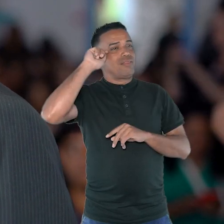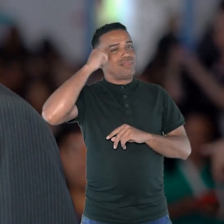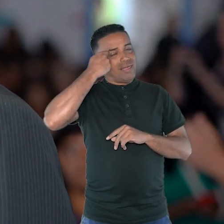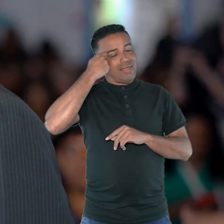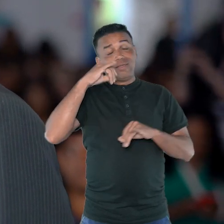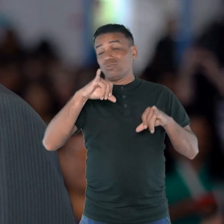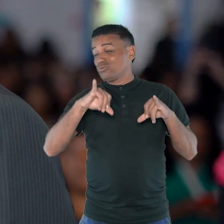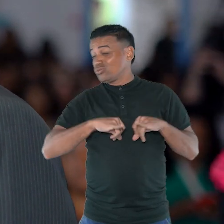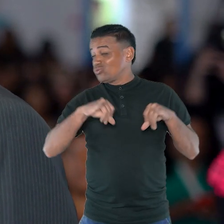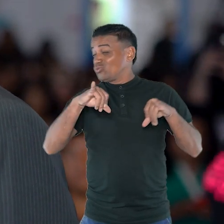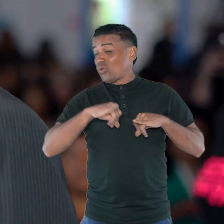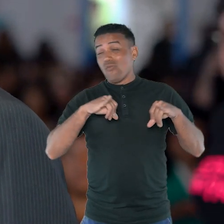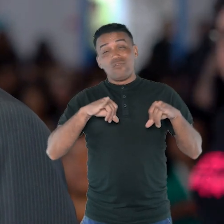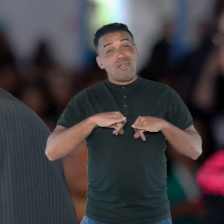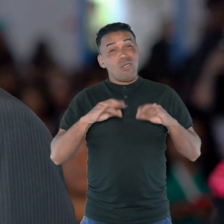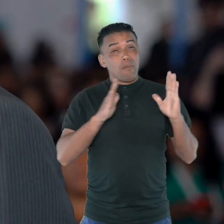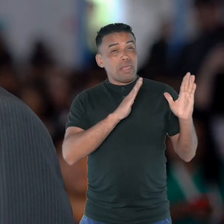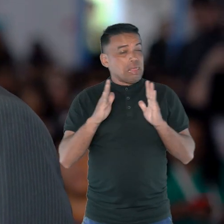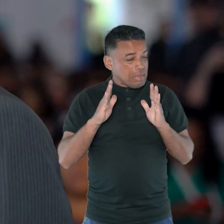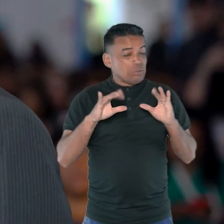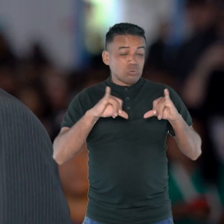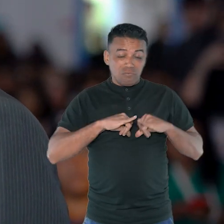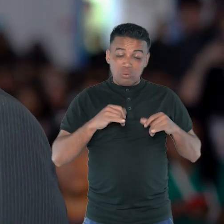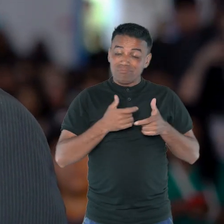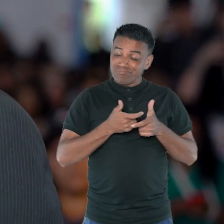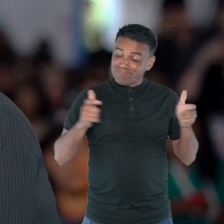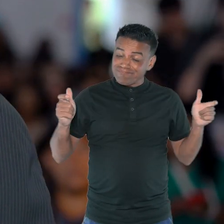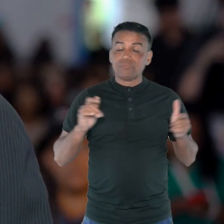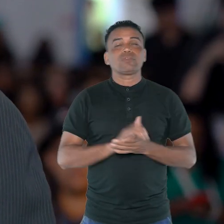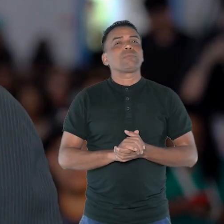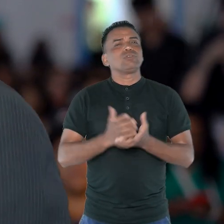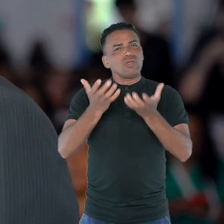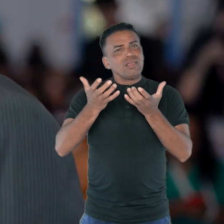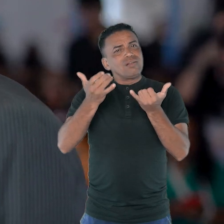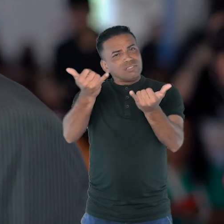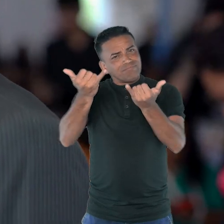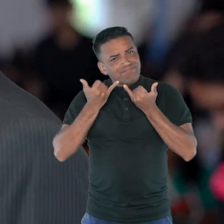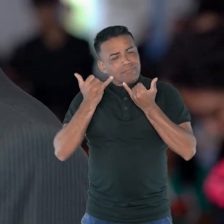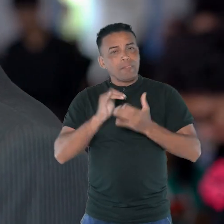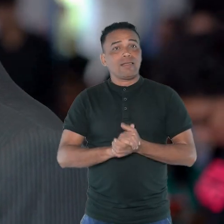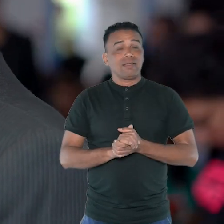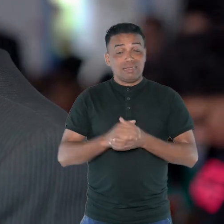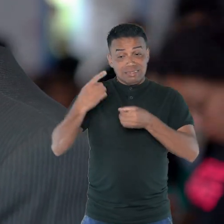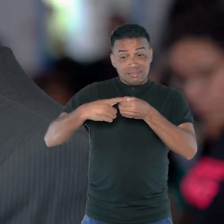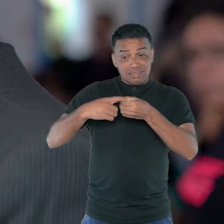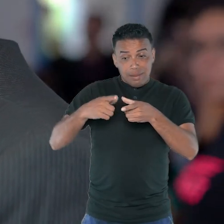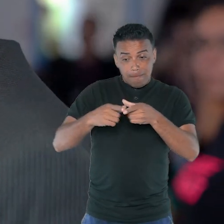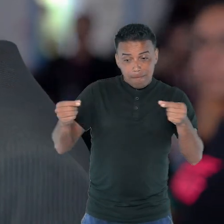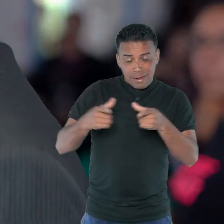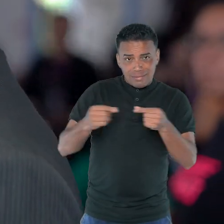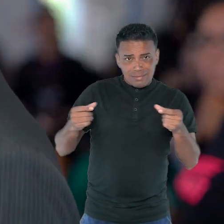sofreu muito nesse período também. Mas eu queria saber de você o seguinte, Brasília é uma